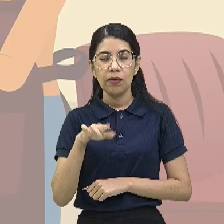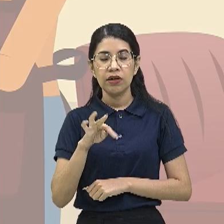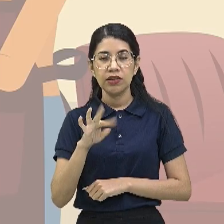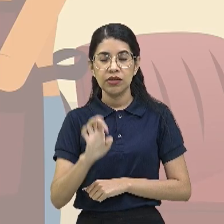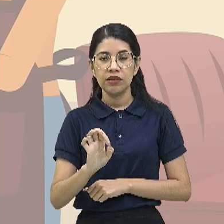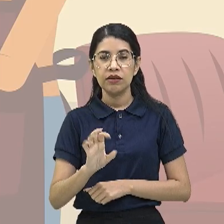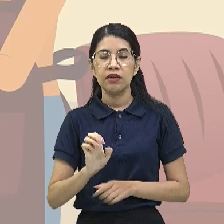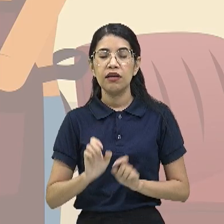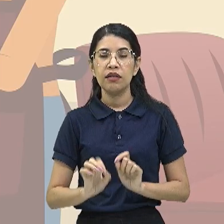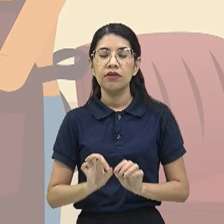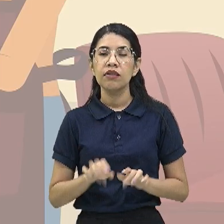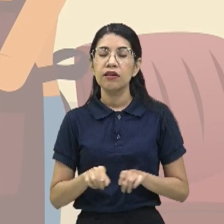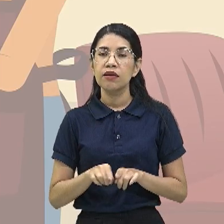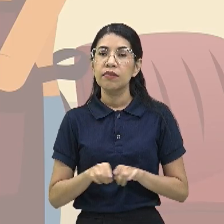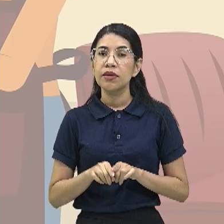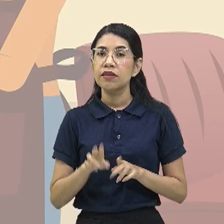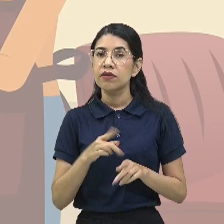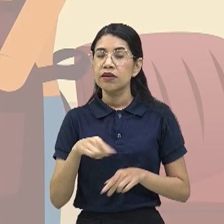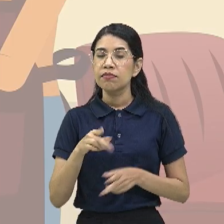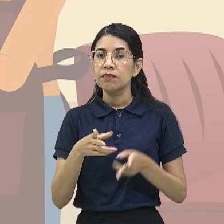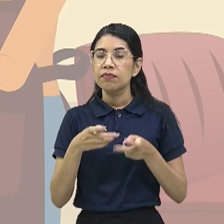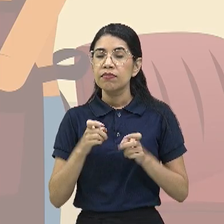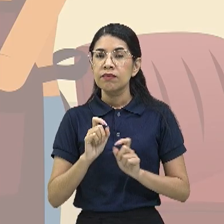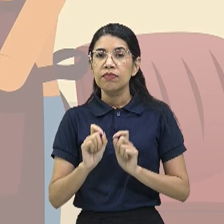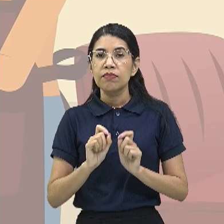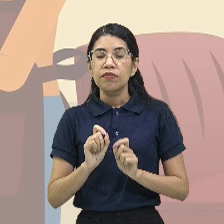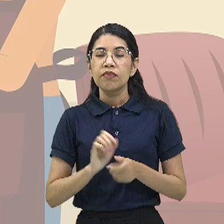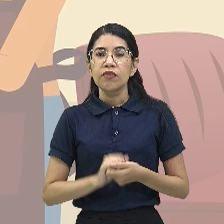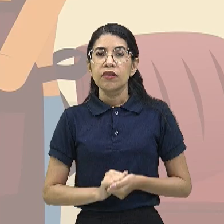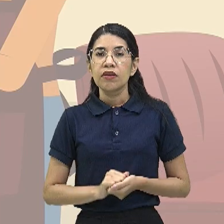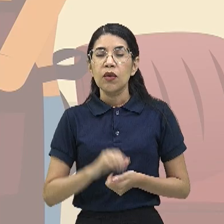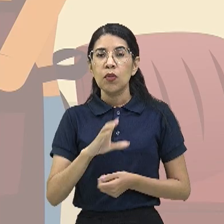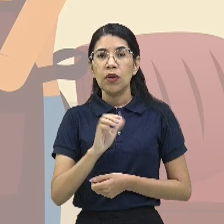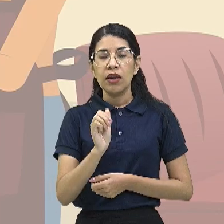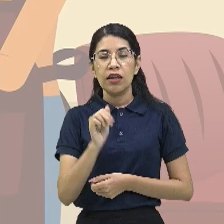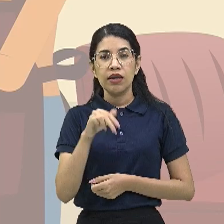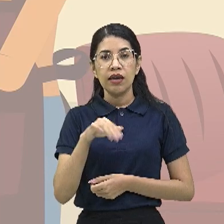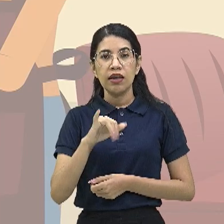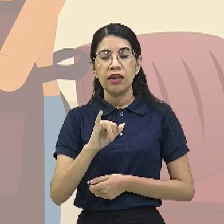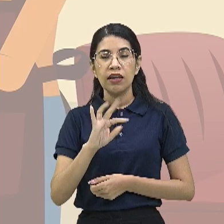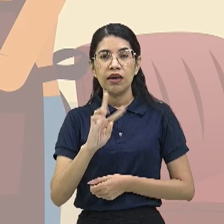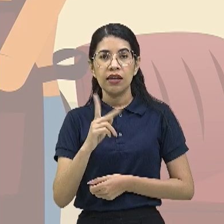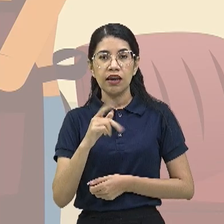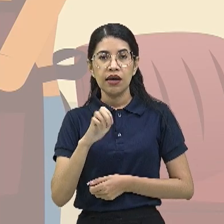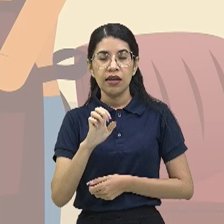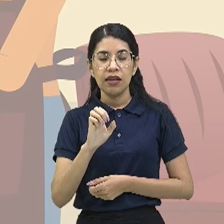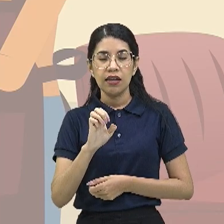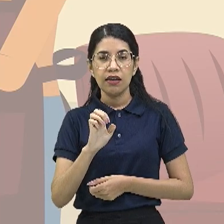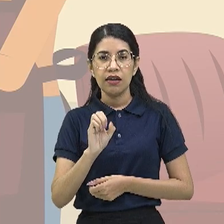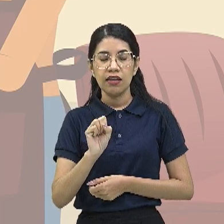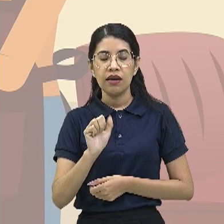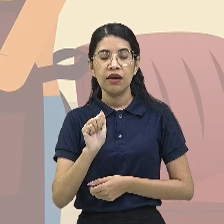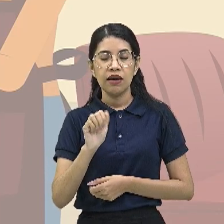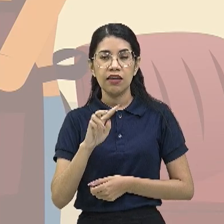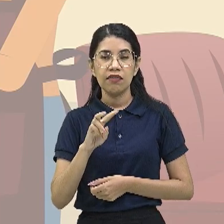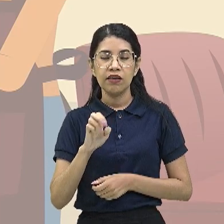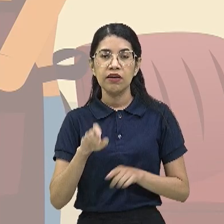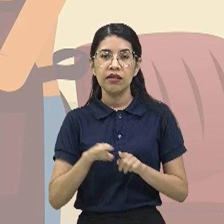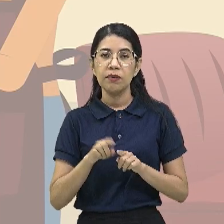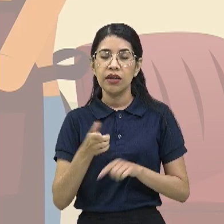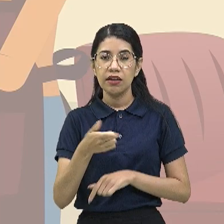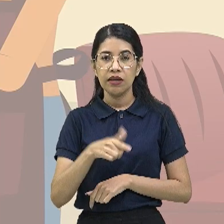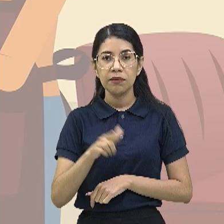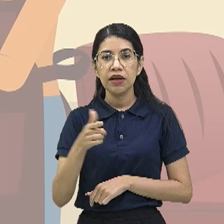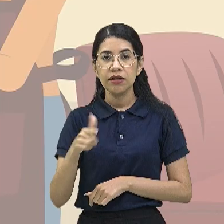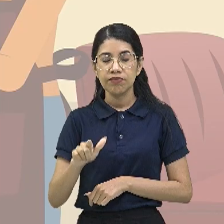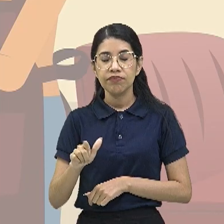certo? E que se vocês observarem, né, esse can I have, ele vai se repetir em todos os pedidos. O que